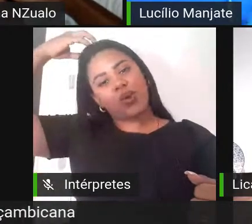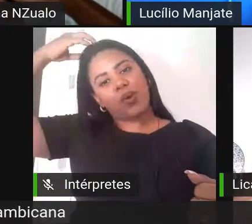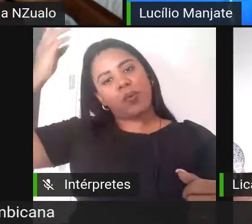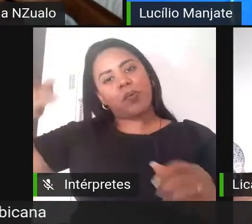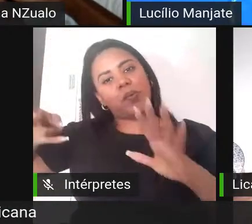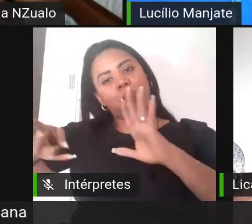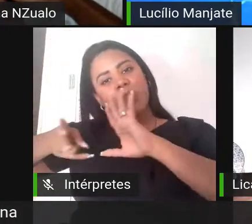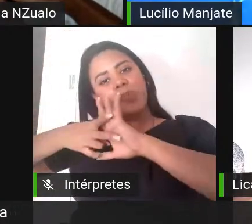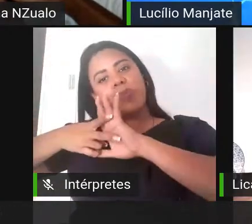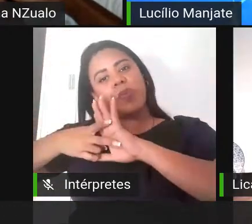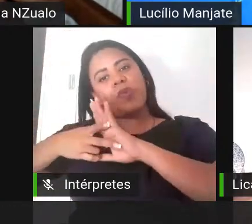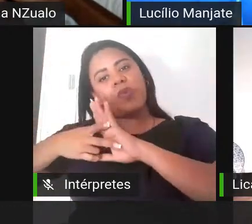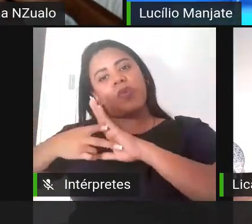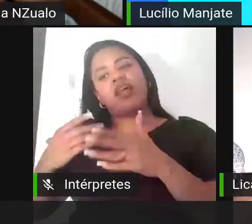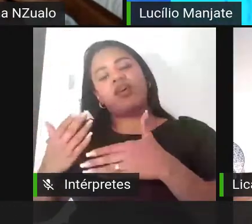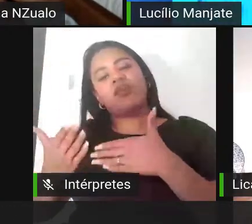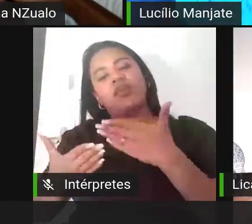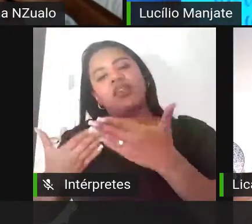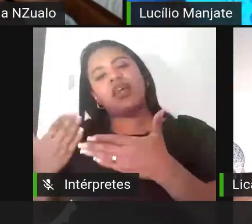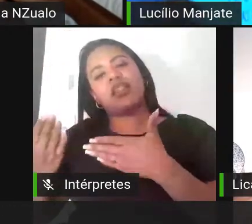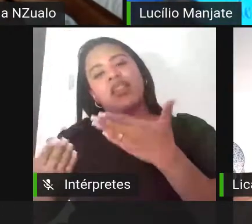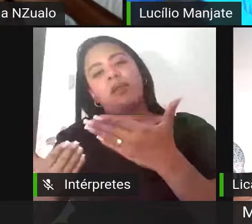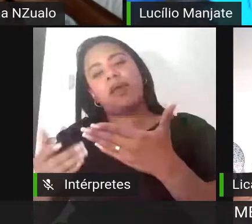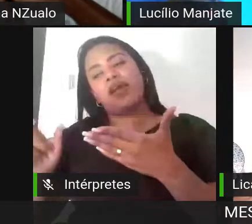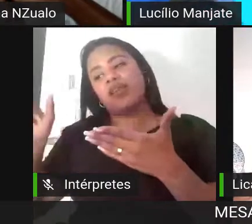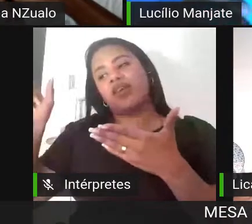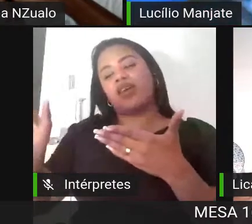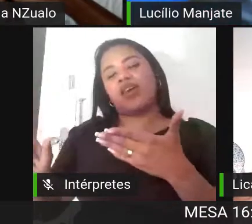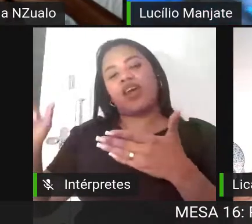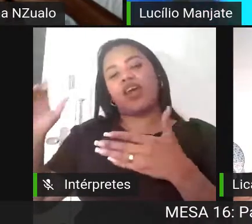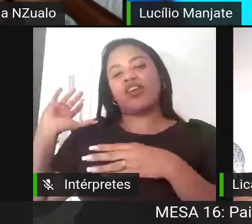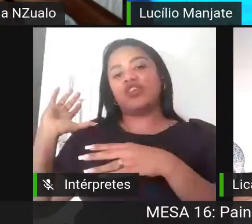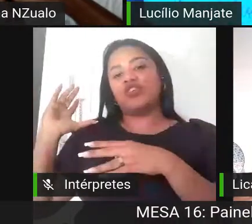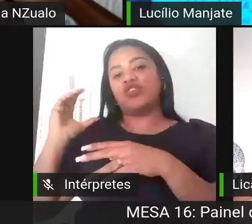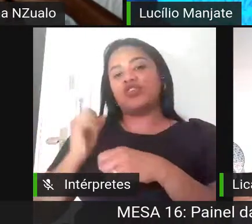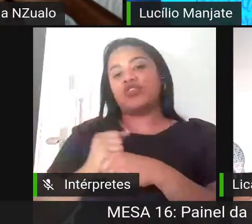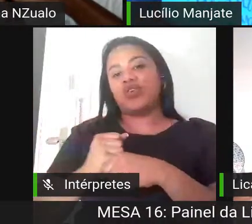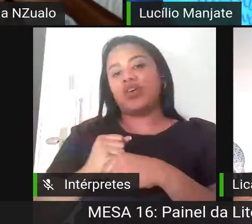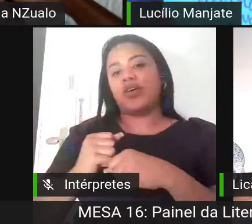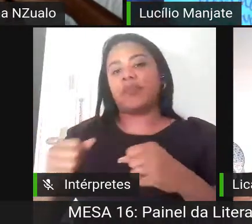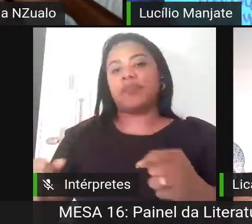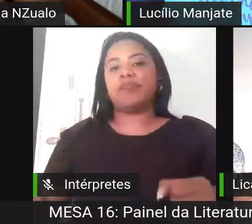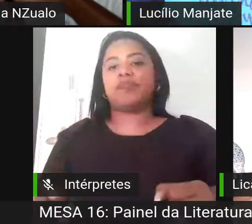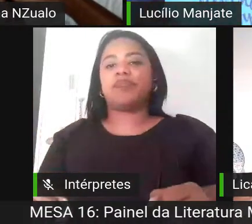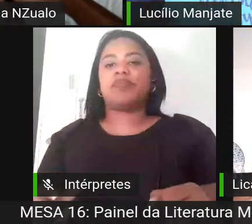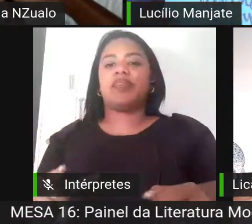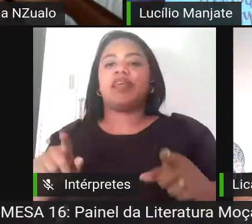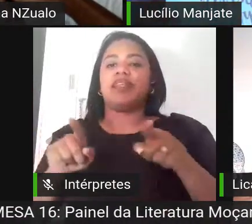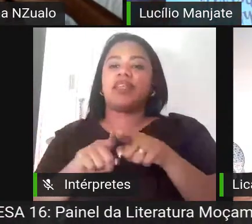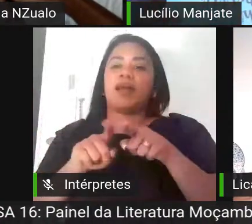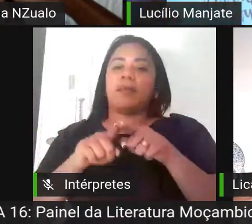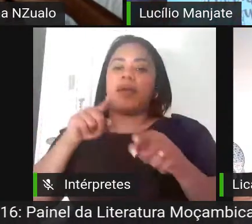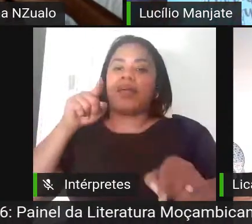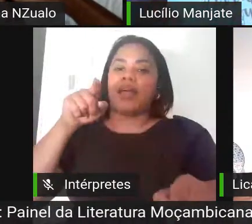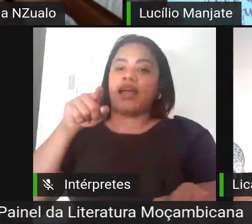figura histórica que é Gungunyane. E sugiro também este livro, que é Mesmo os Barcos,